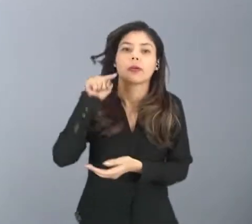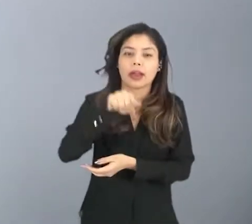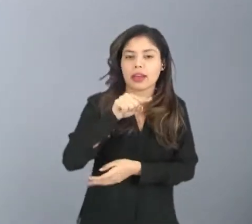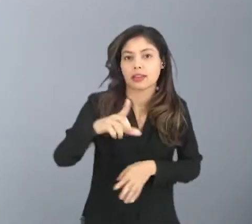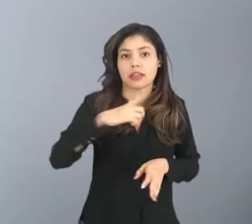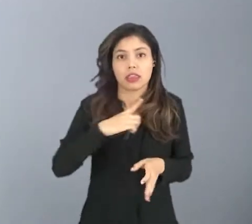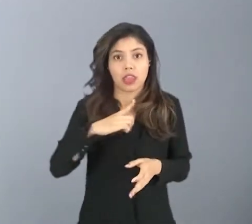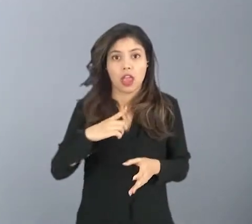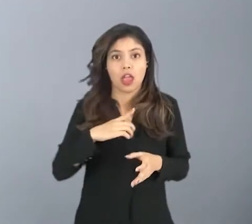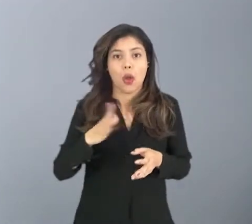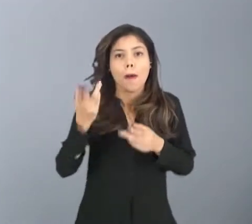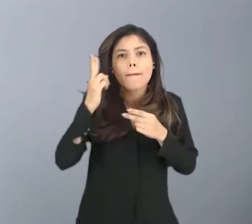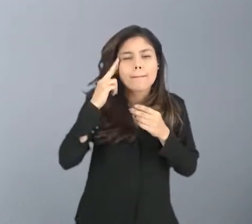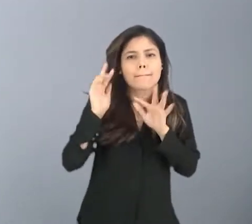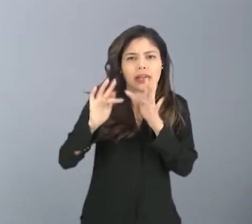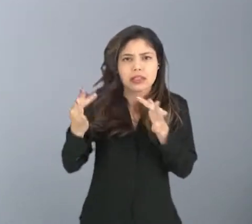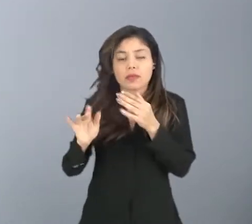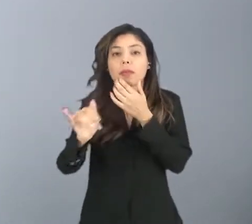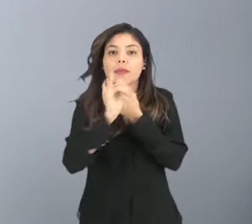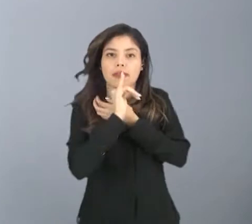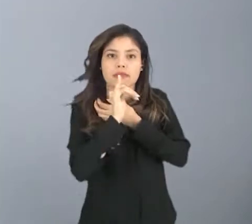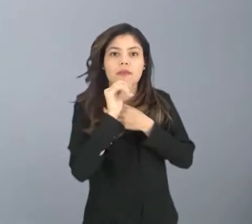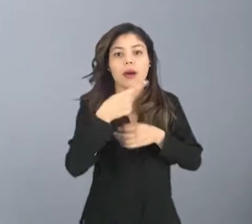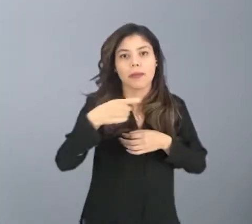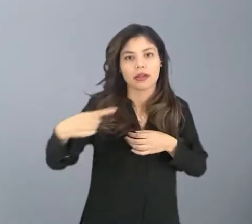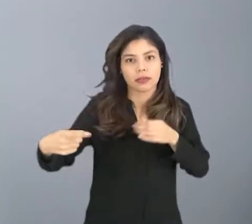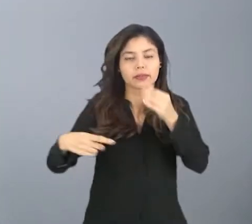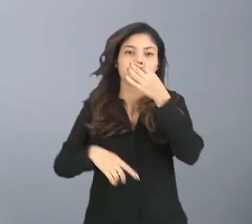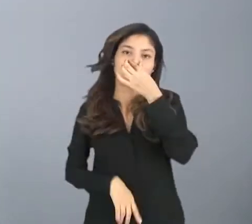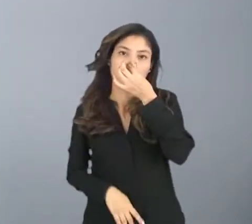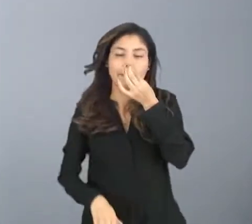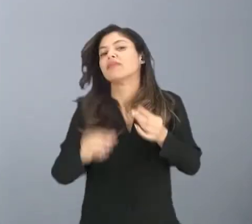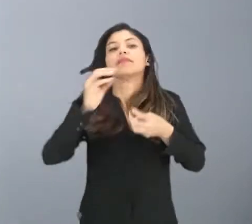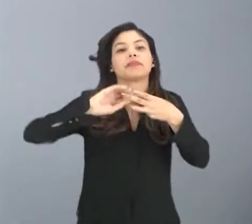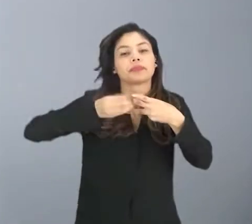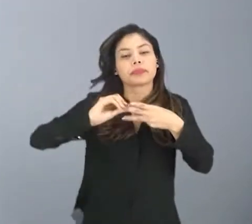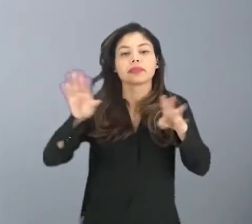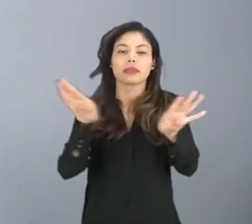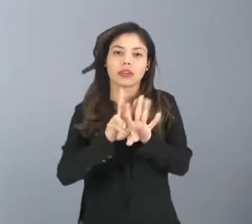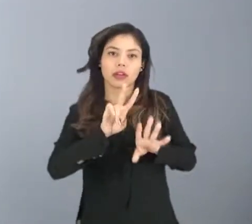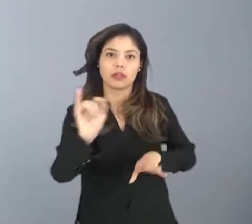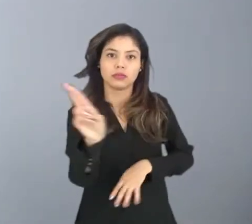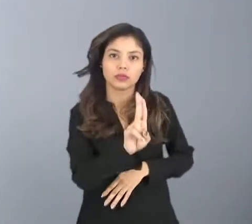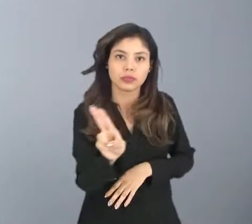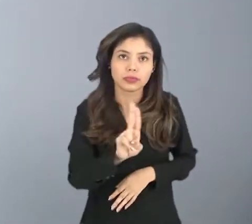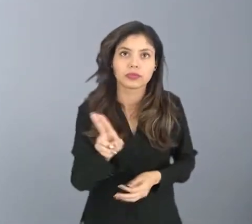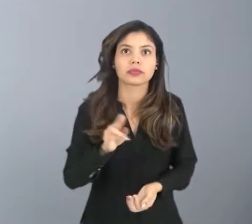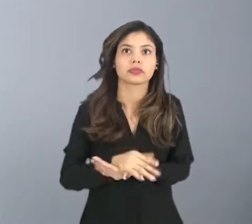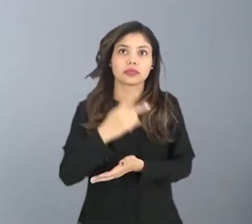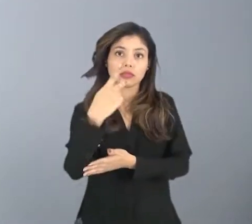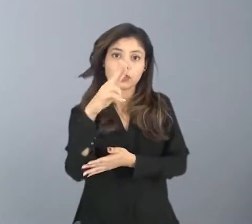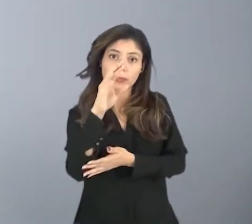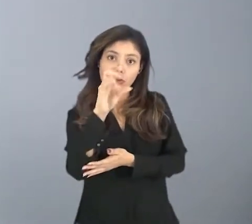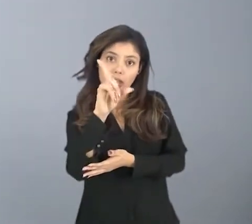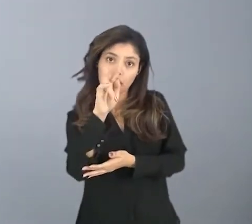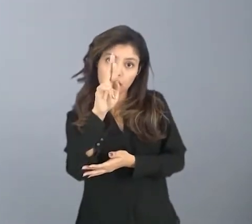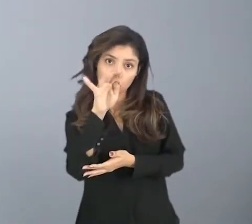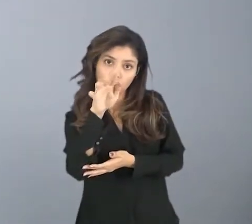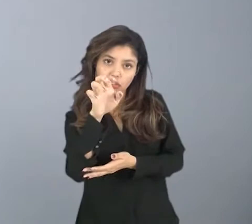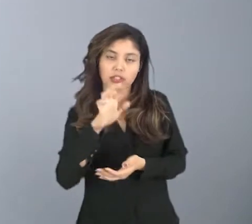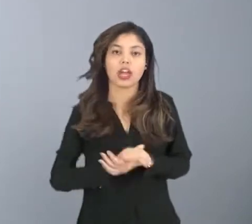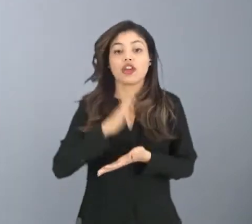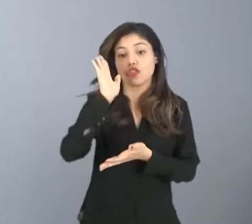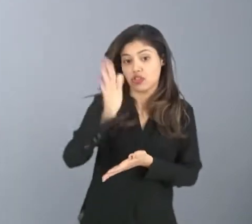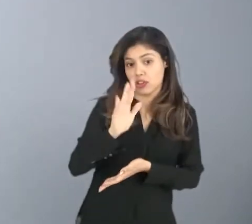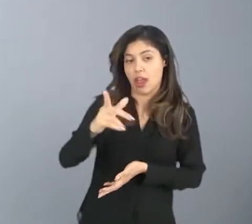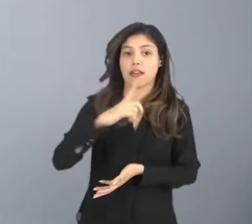compõem os seres mais simples, como é o caso das bactérias. E essas células a gente vai chamar de células procariontes. Já os